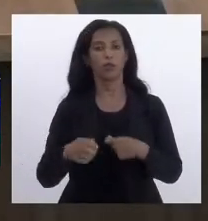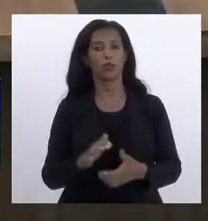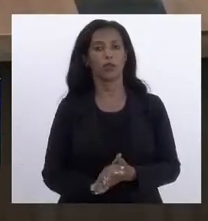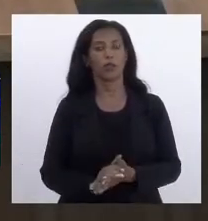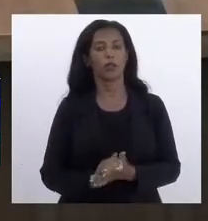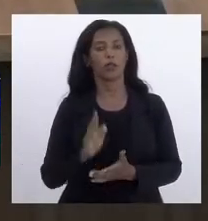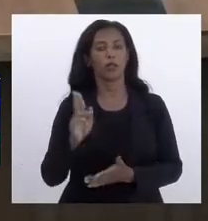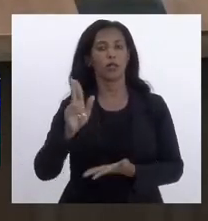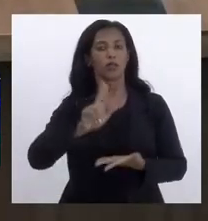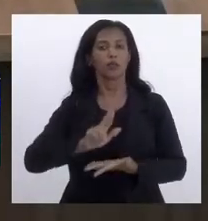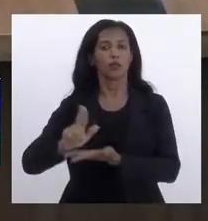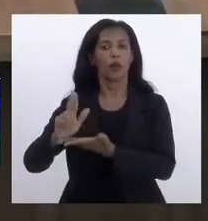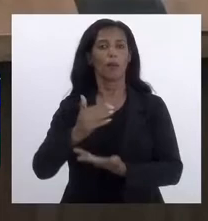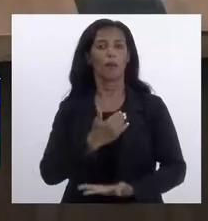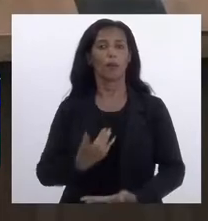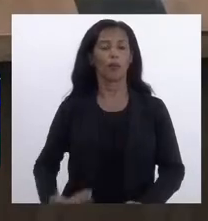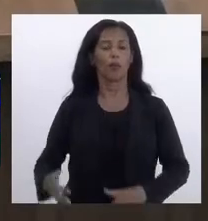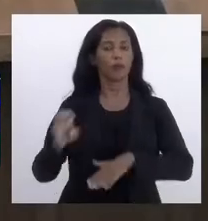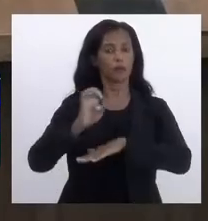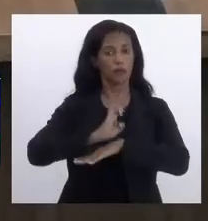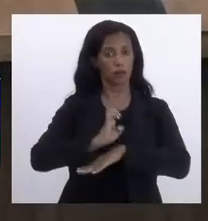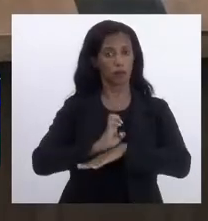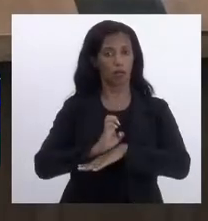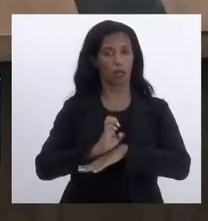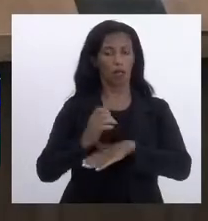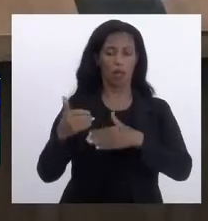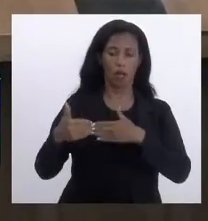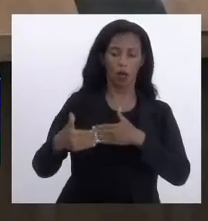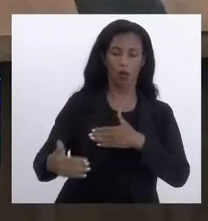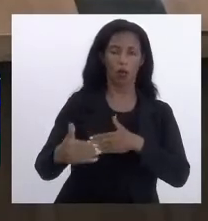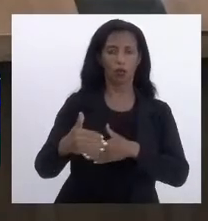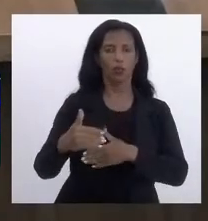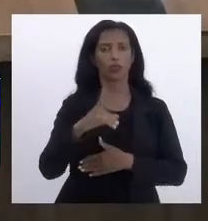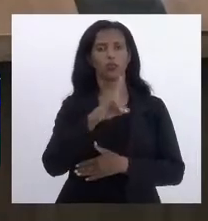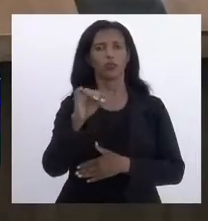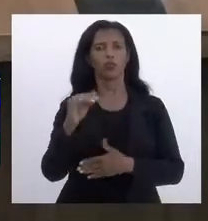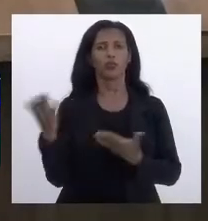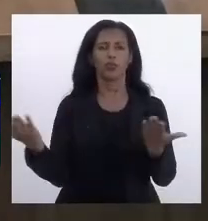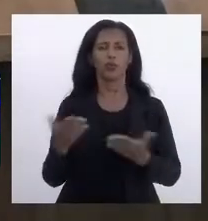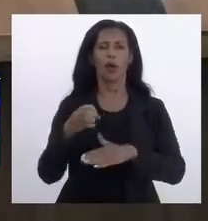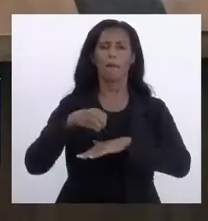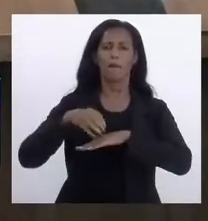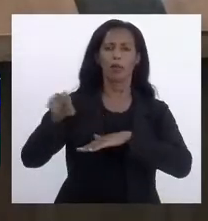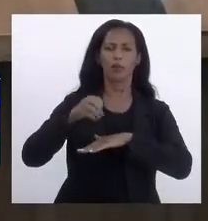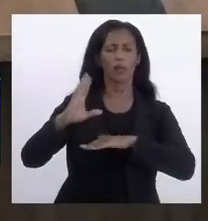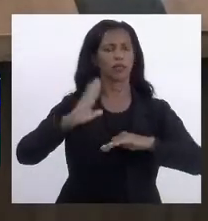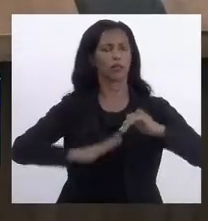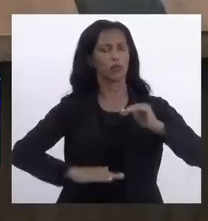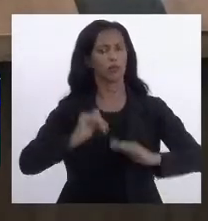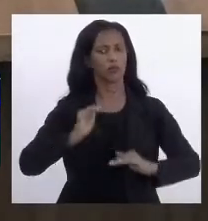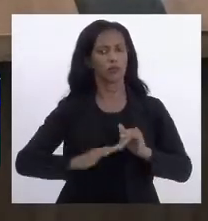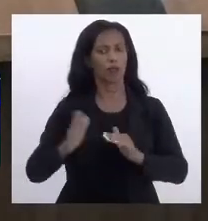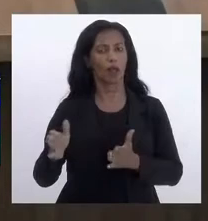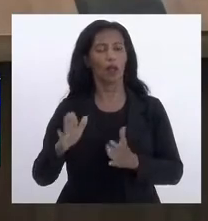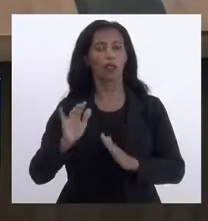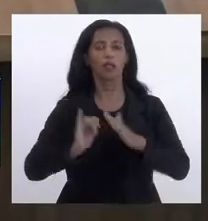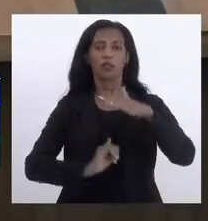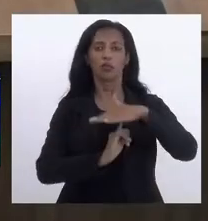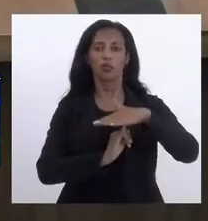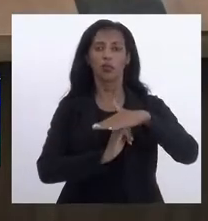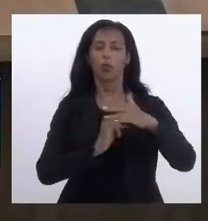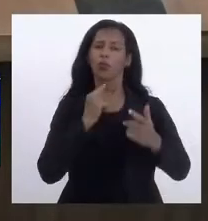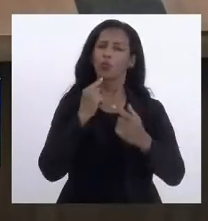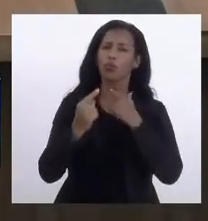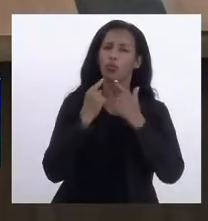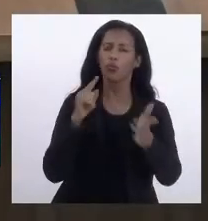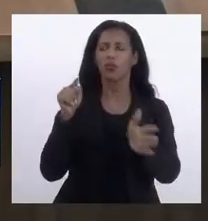técnico-administrativos das universidades públicas estaduais. Ao longo do dia de hoje, eu recebi algumas mensagens de profissionais das instituições com